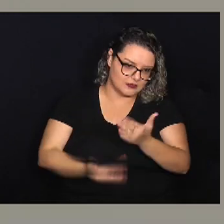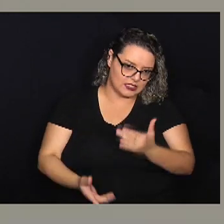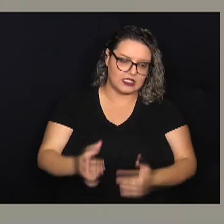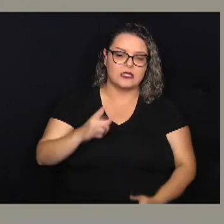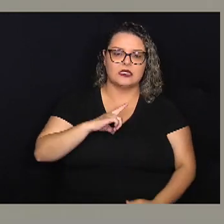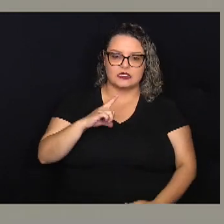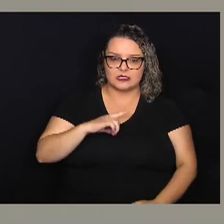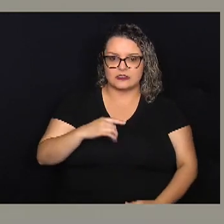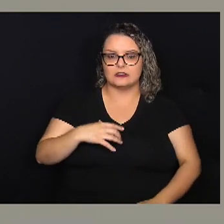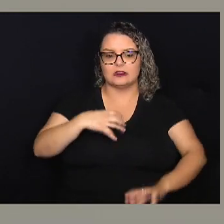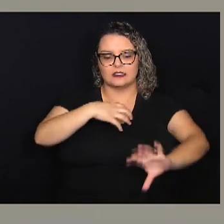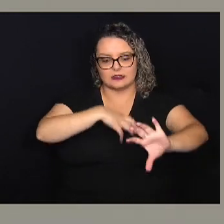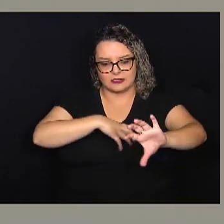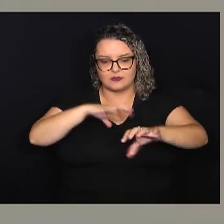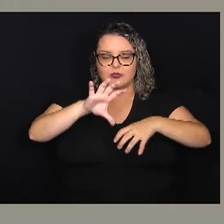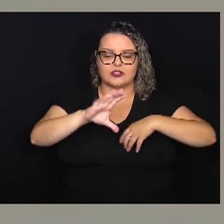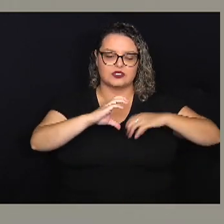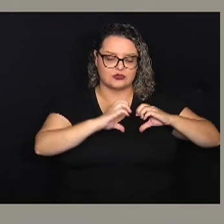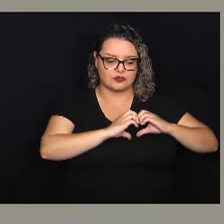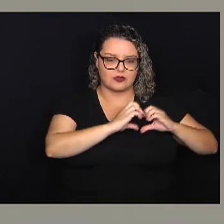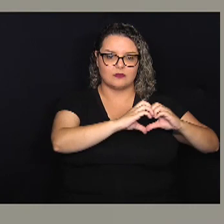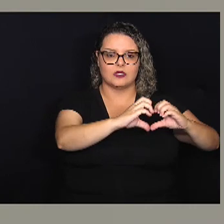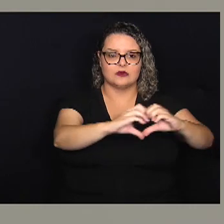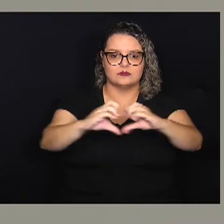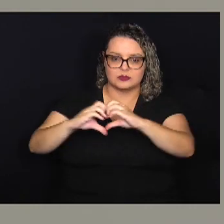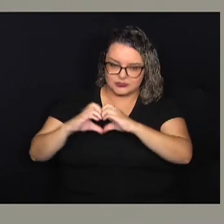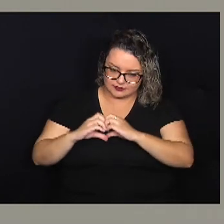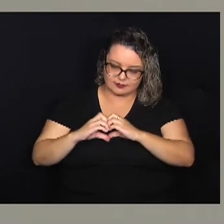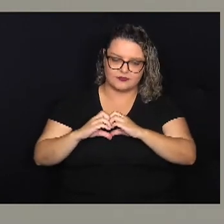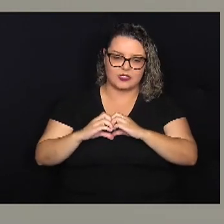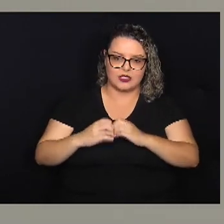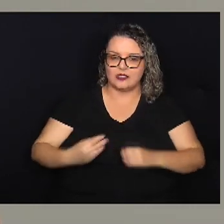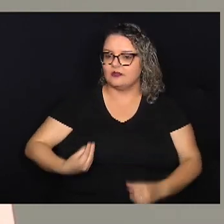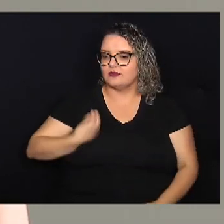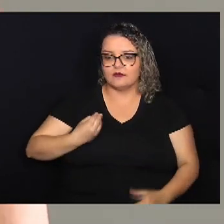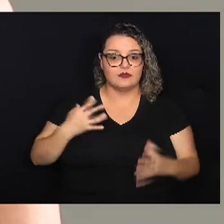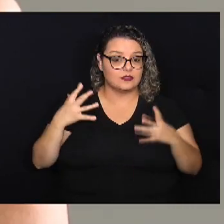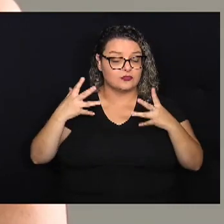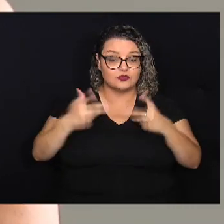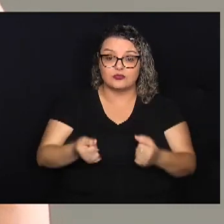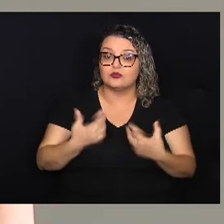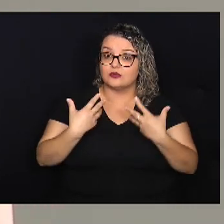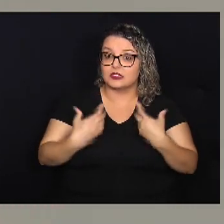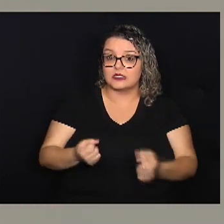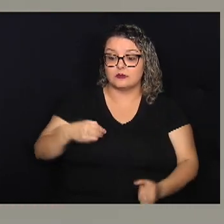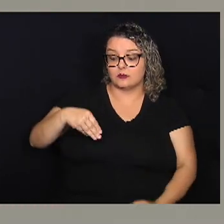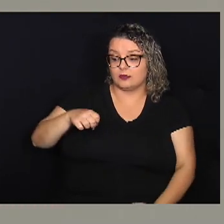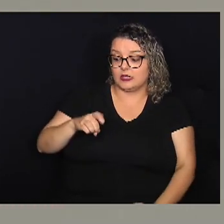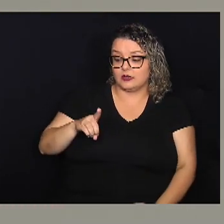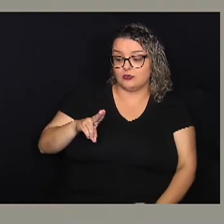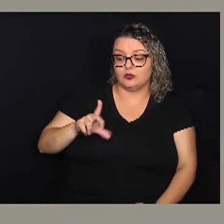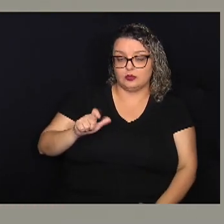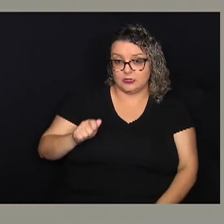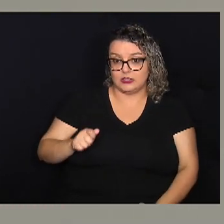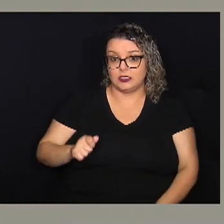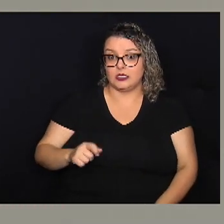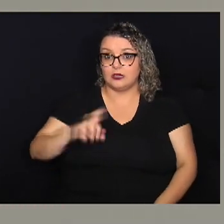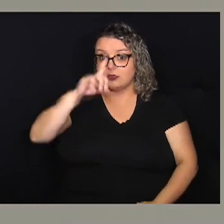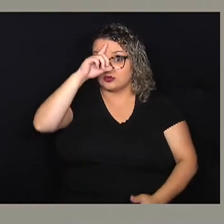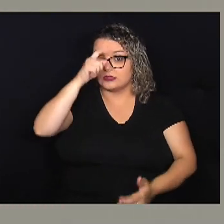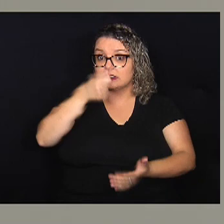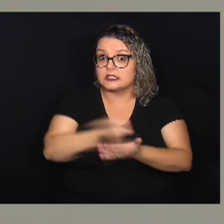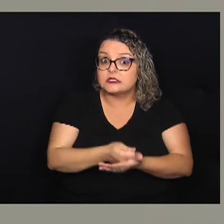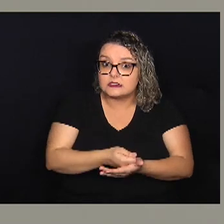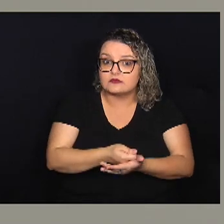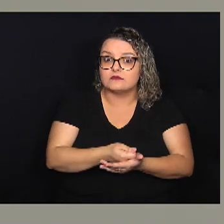ao próximo. Então, vivenciando tudo isso, recebendo a medula, foi quando eu decidi que